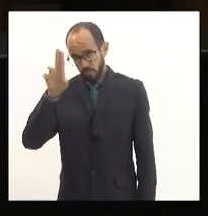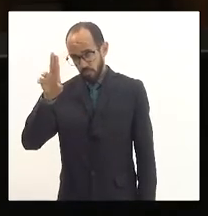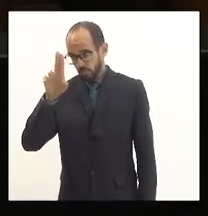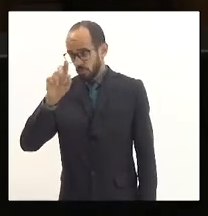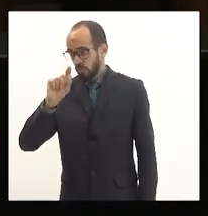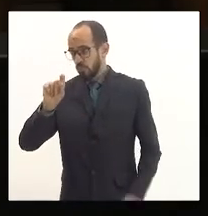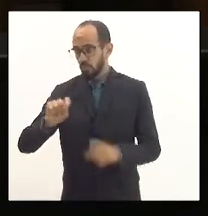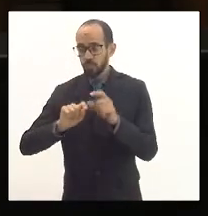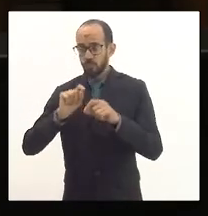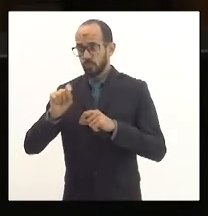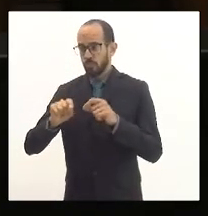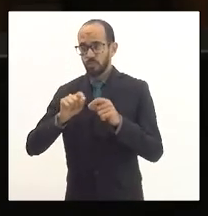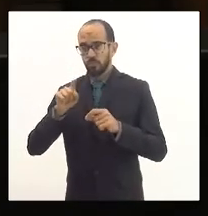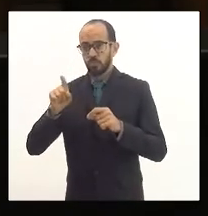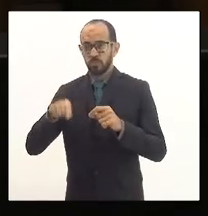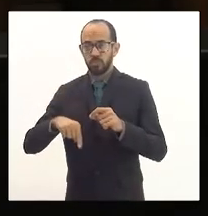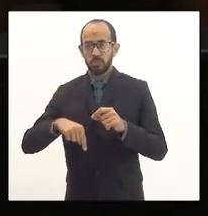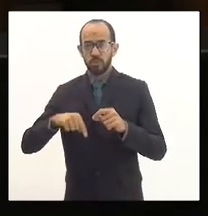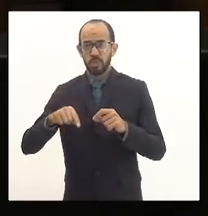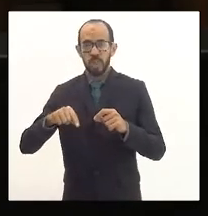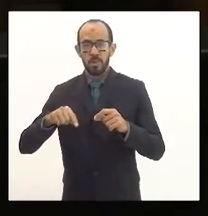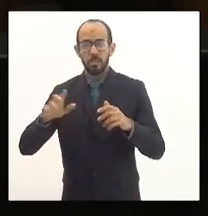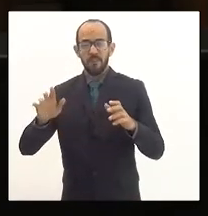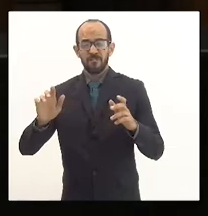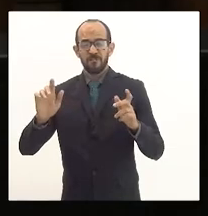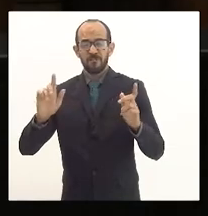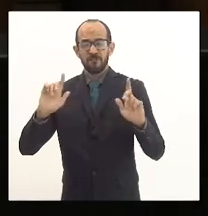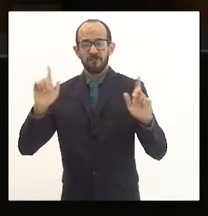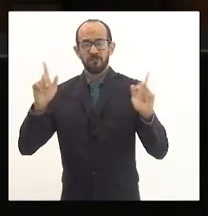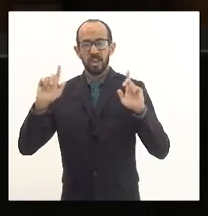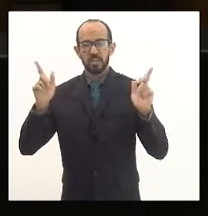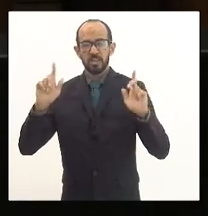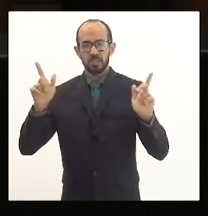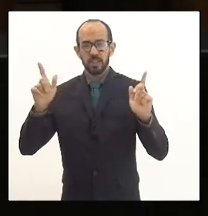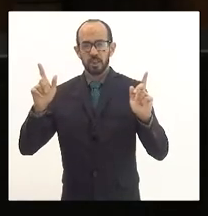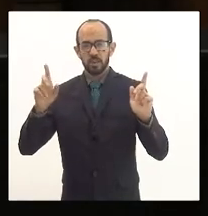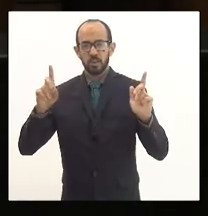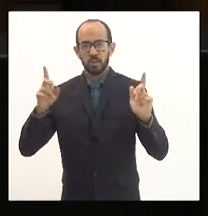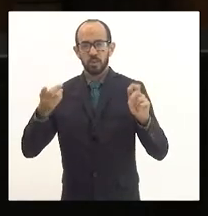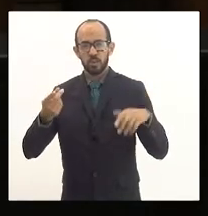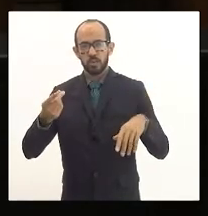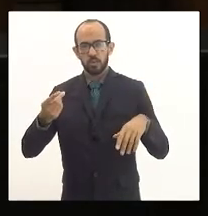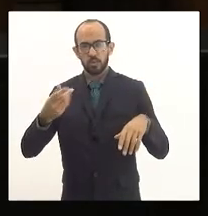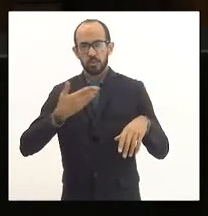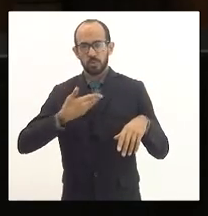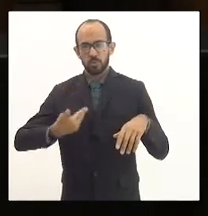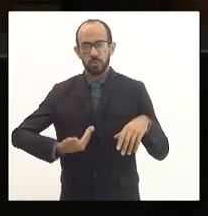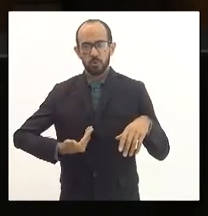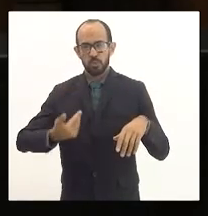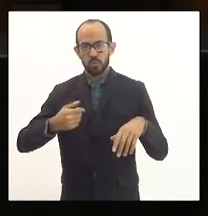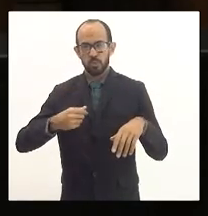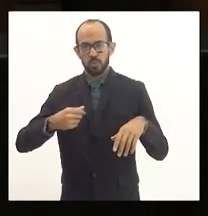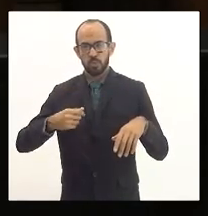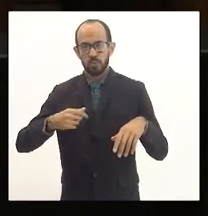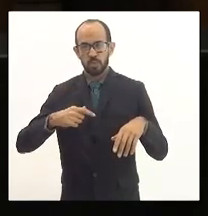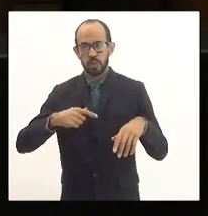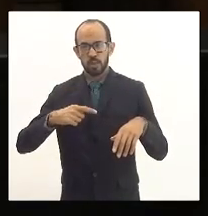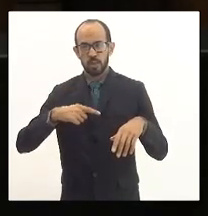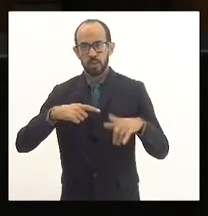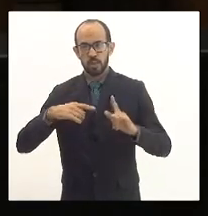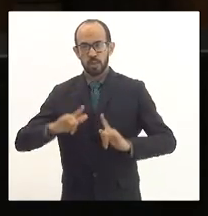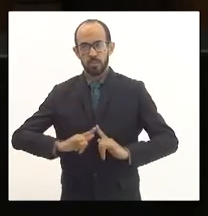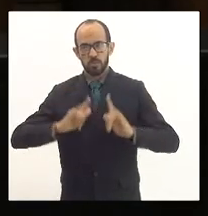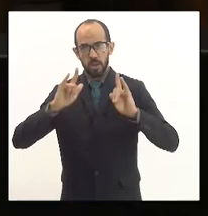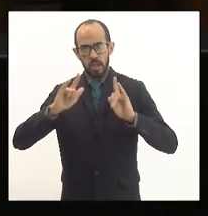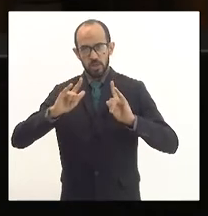assim é muita Farra com dinheiro público sabe e a gente tem um prédio esse prédio onde está a